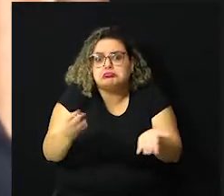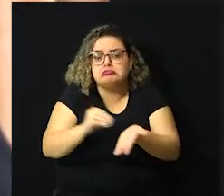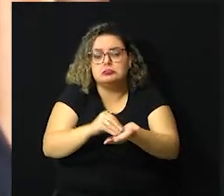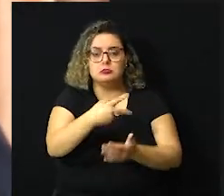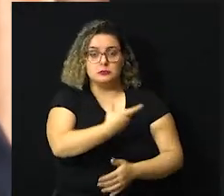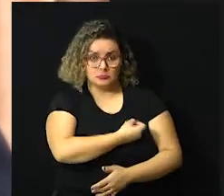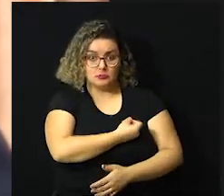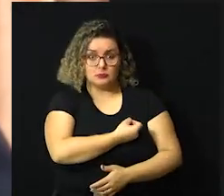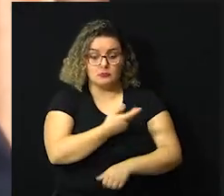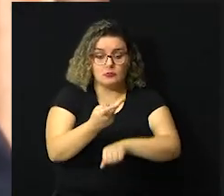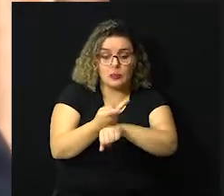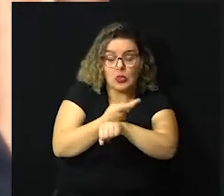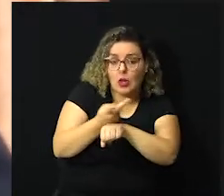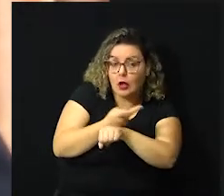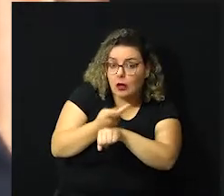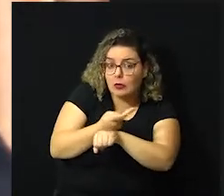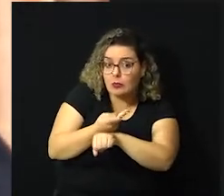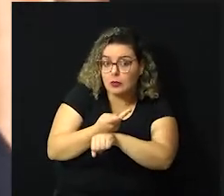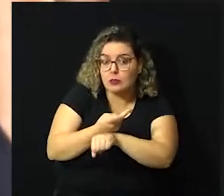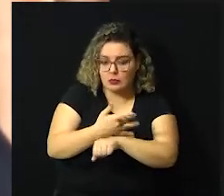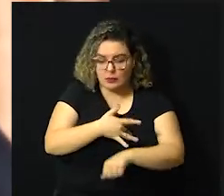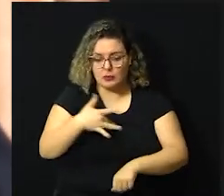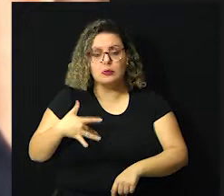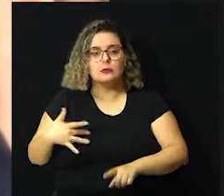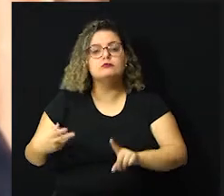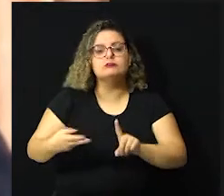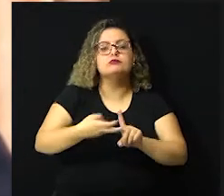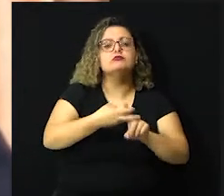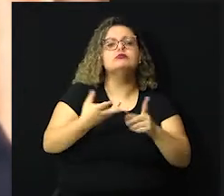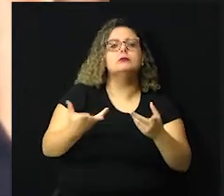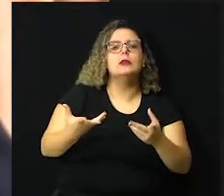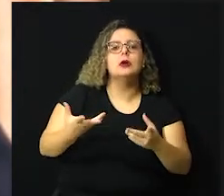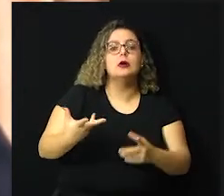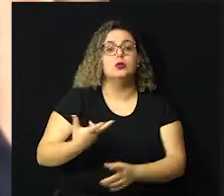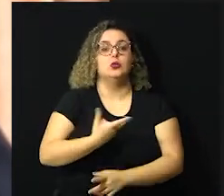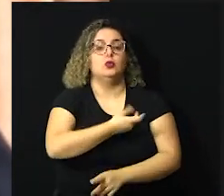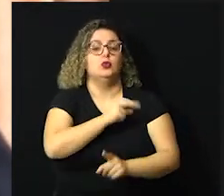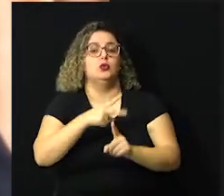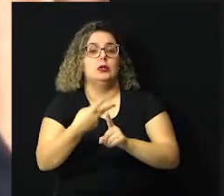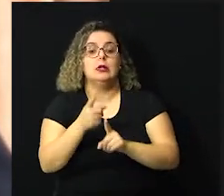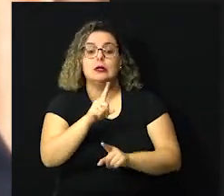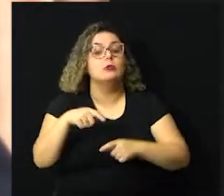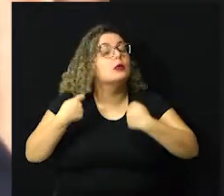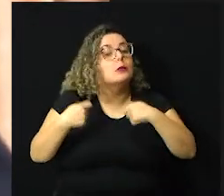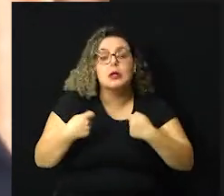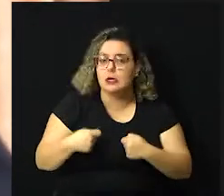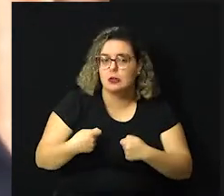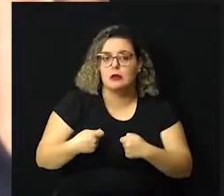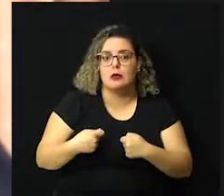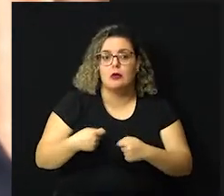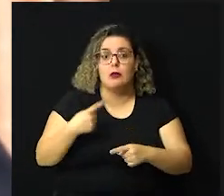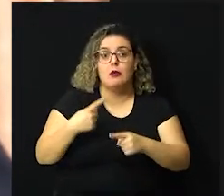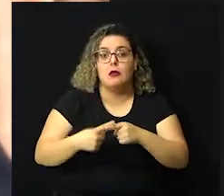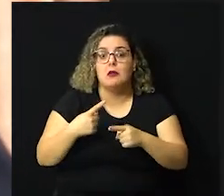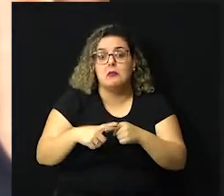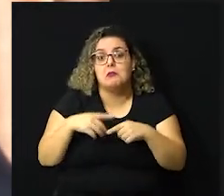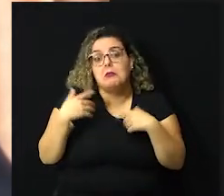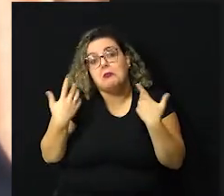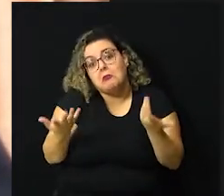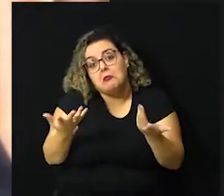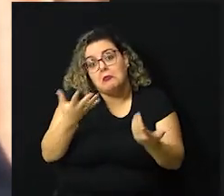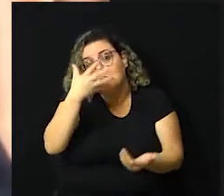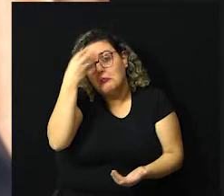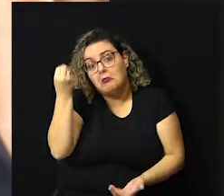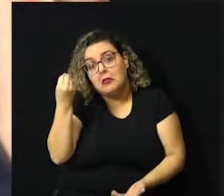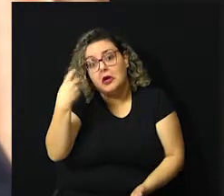aí você acaba procurando o serviço de saúde, tomando esse reforço, não porque precisa necessariamente tomar, mas porque você não se lembra